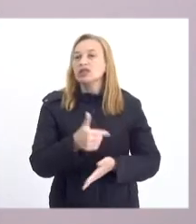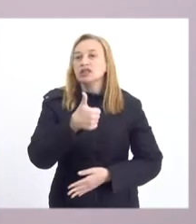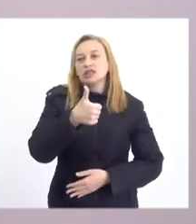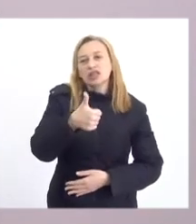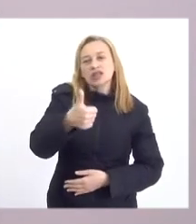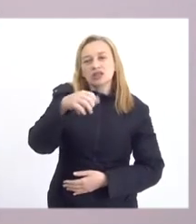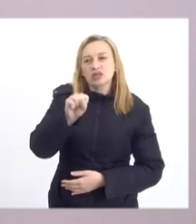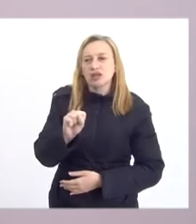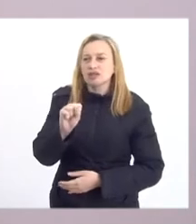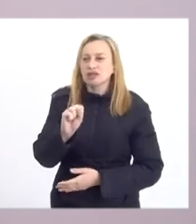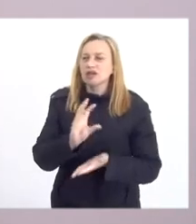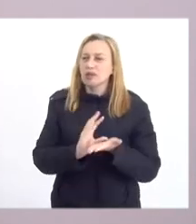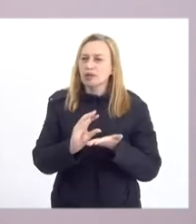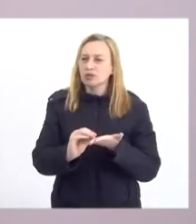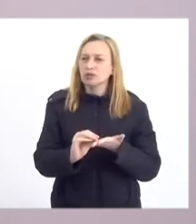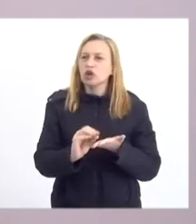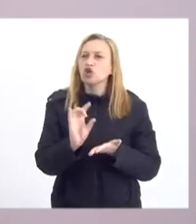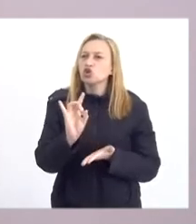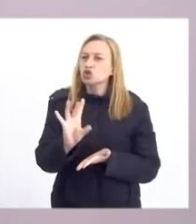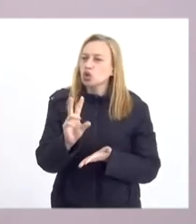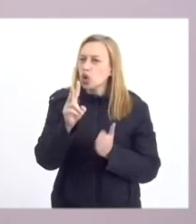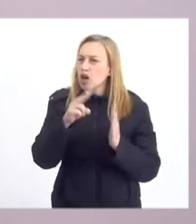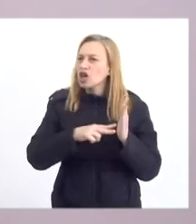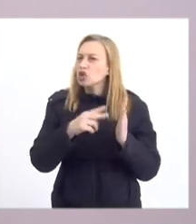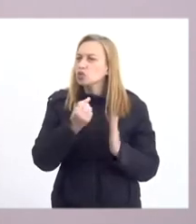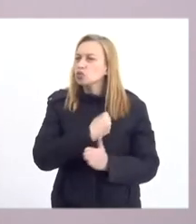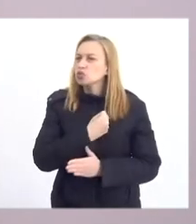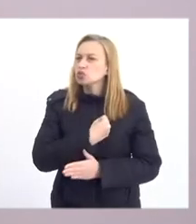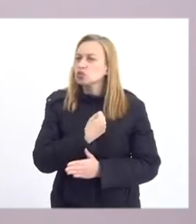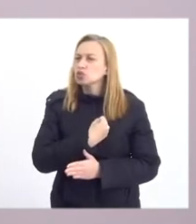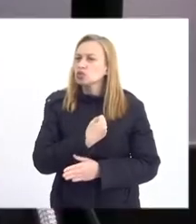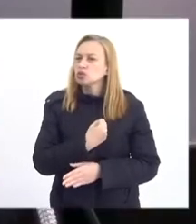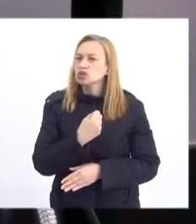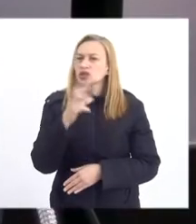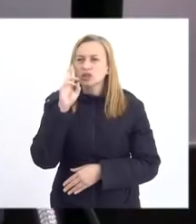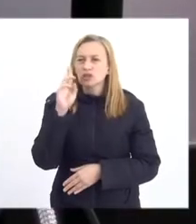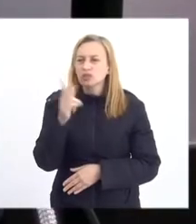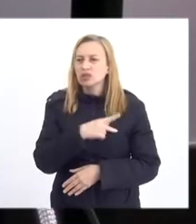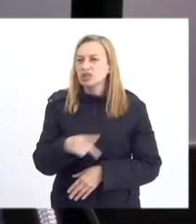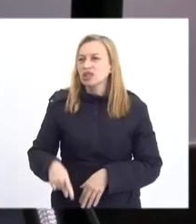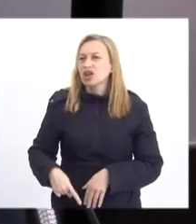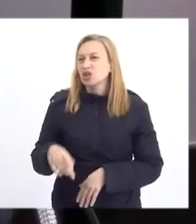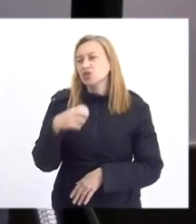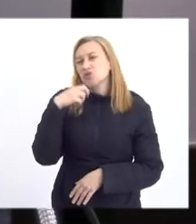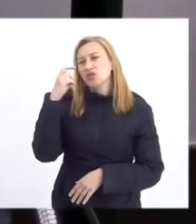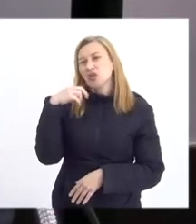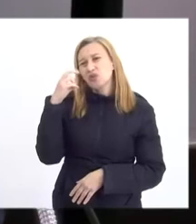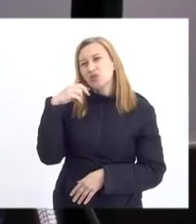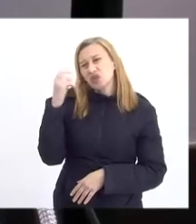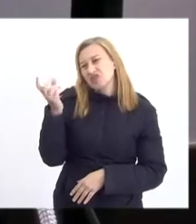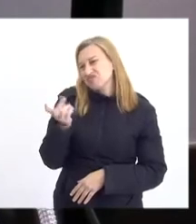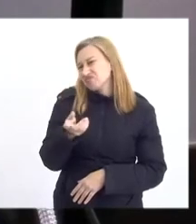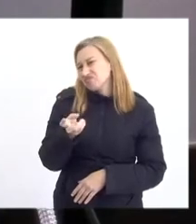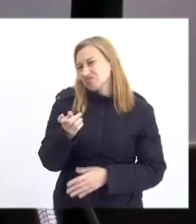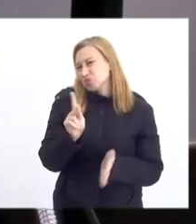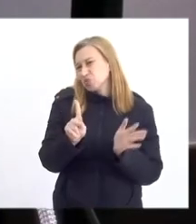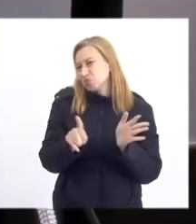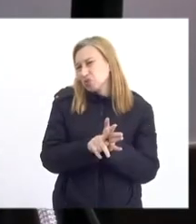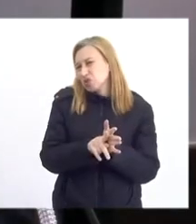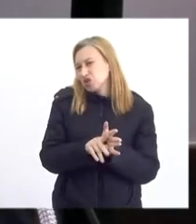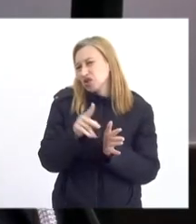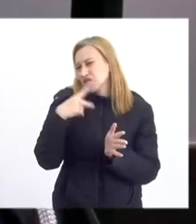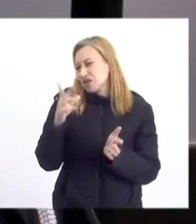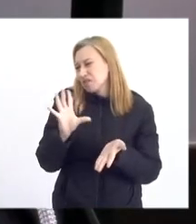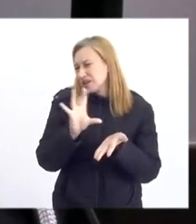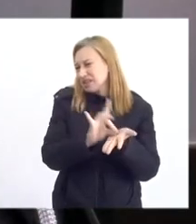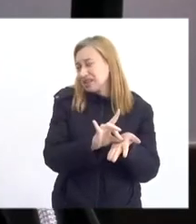18º da pauta. Só ler um número, presidente. Eu vou porque, ler. Porque eu tenho vergonha desse projeto. Só ler um número e diz que é pela anexação,